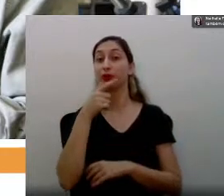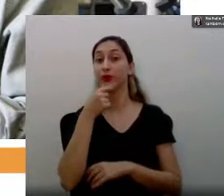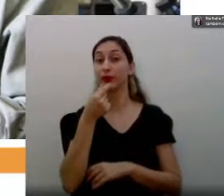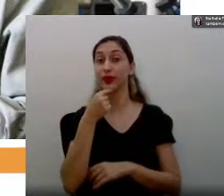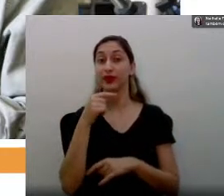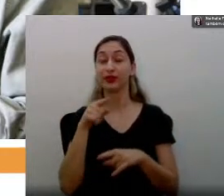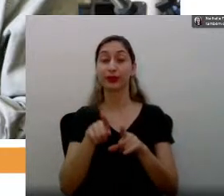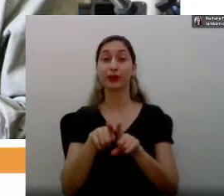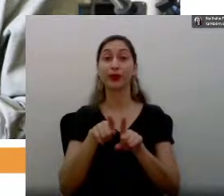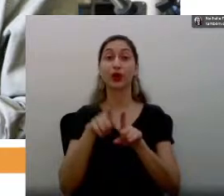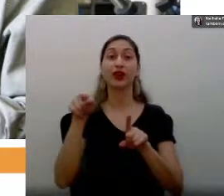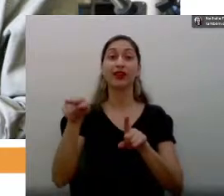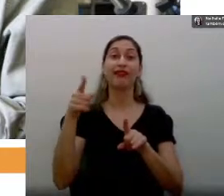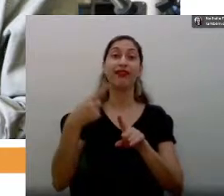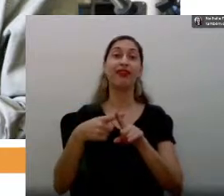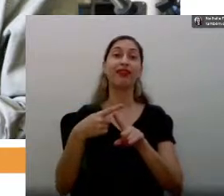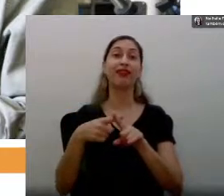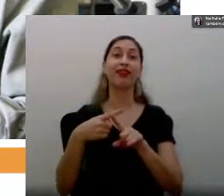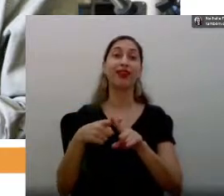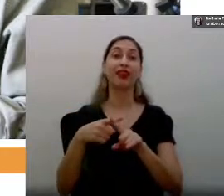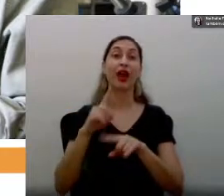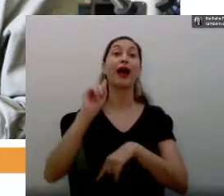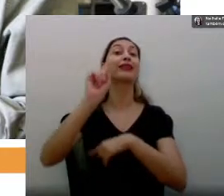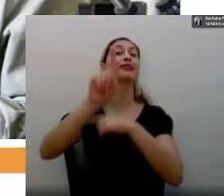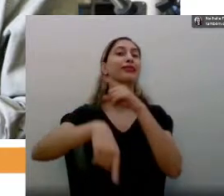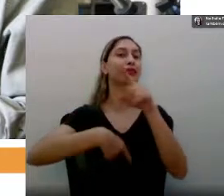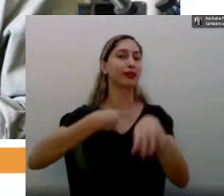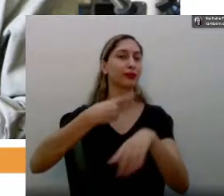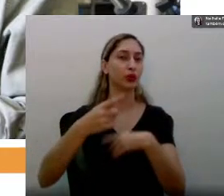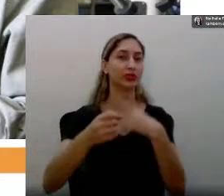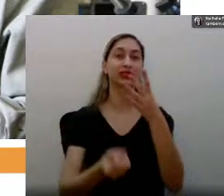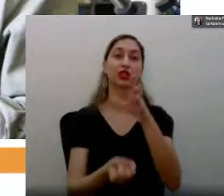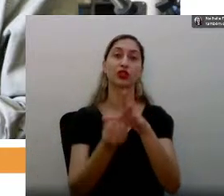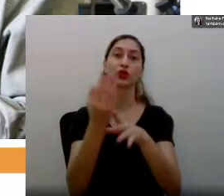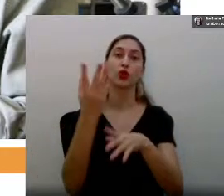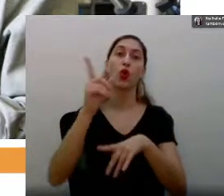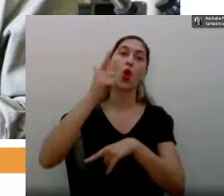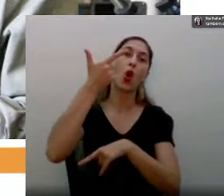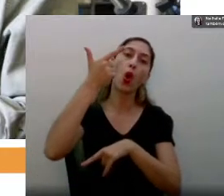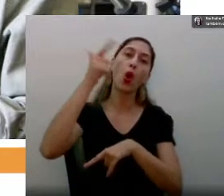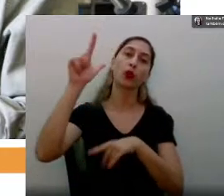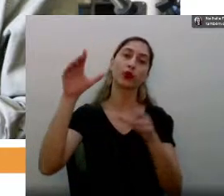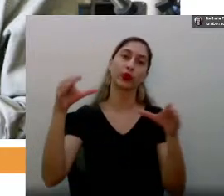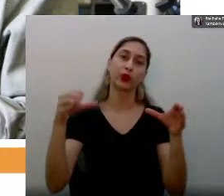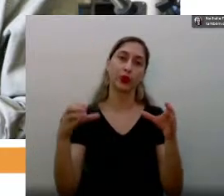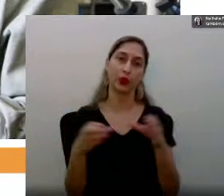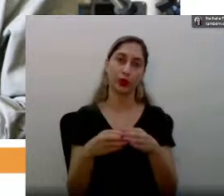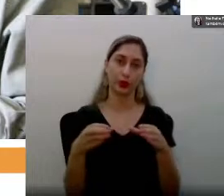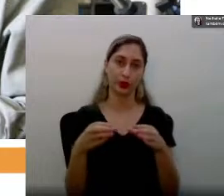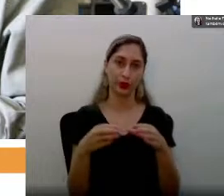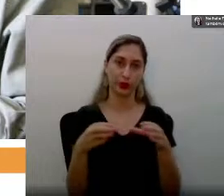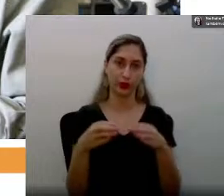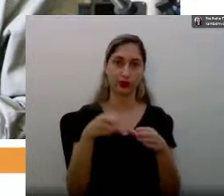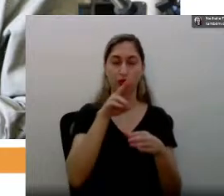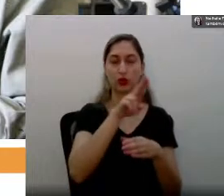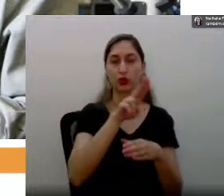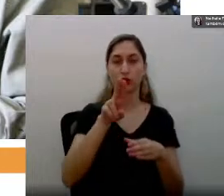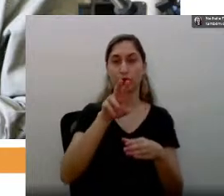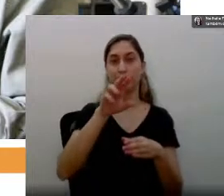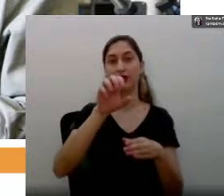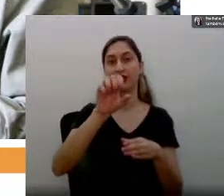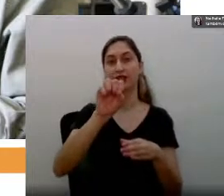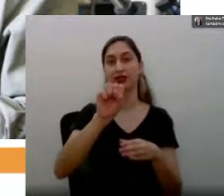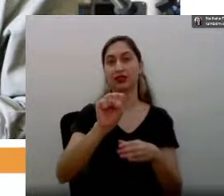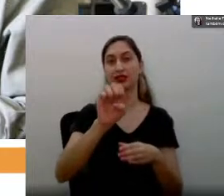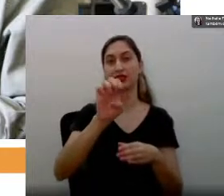né que veio depois do grupo ser dólares que era o grupo né que chamava Sra beleza esses